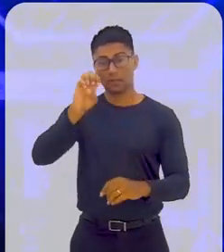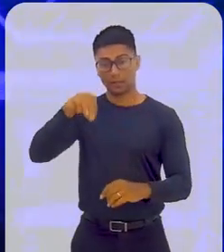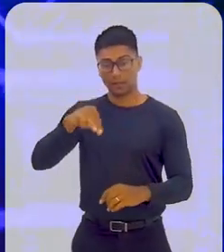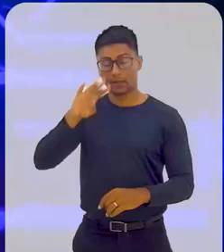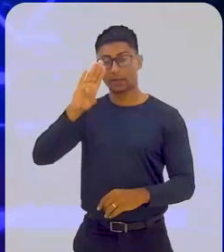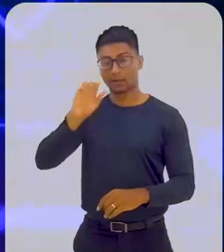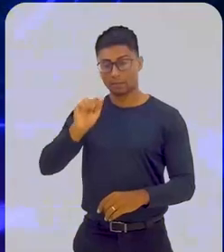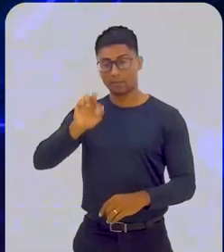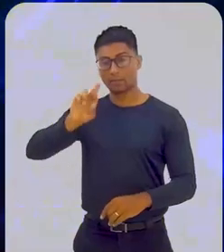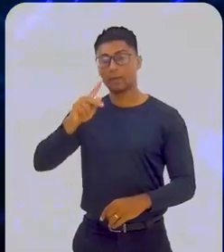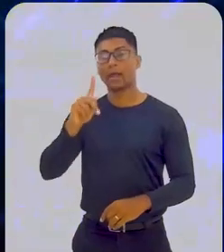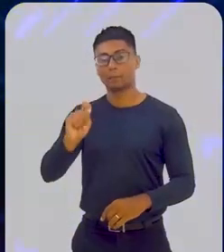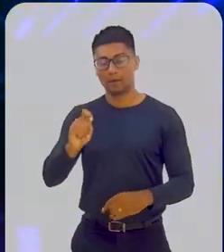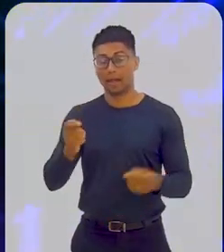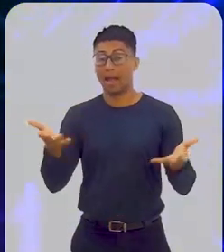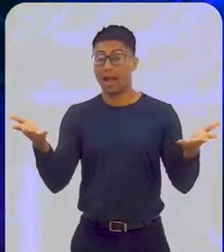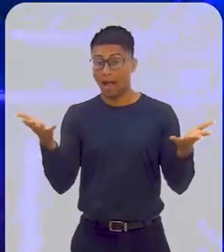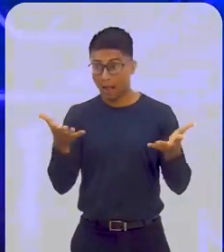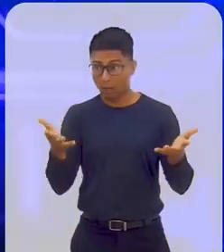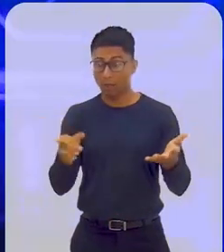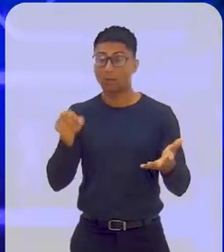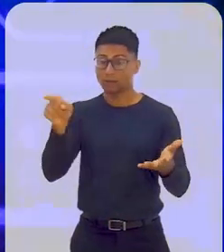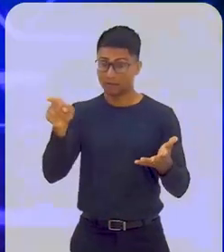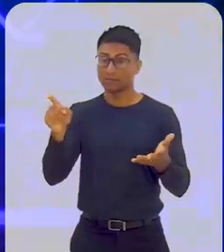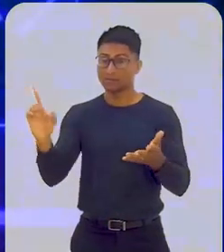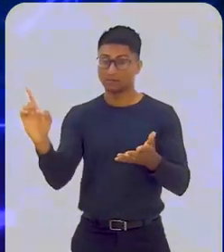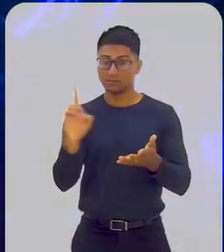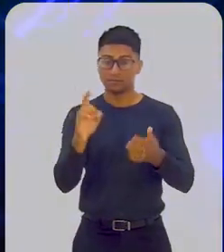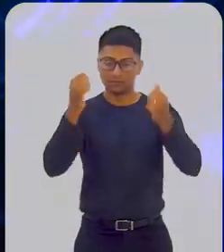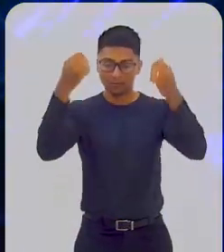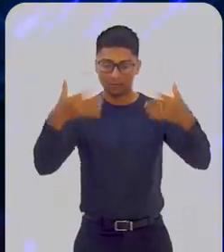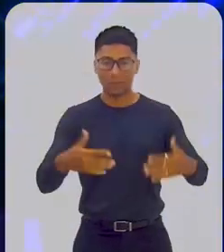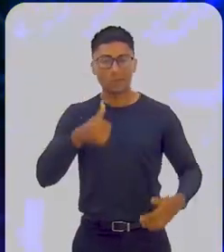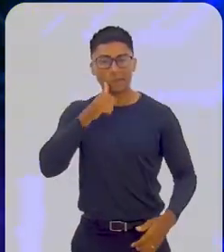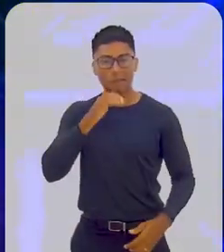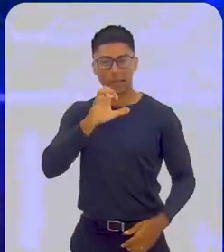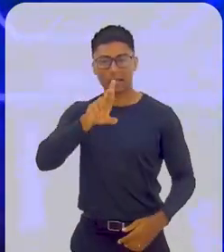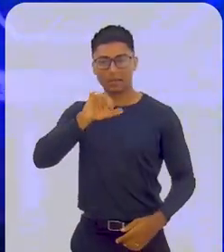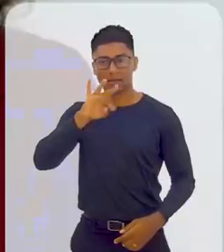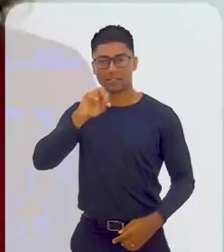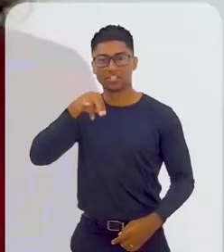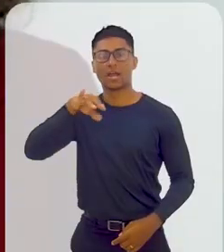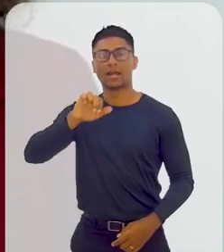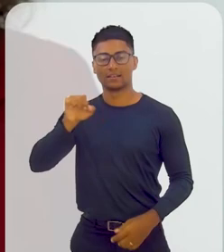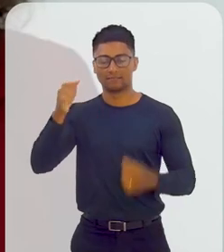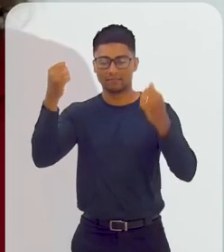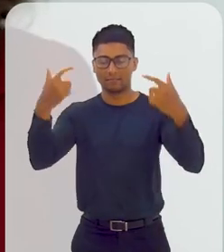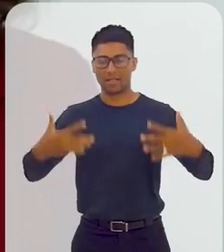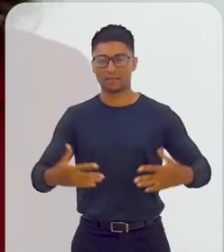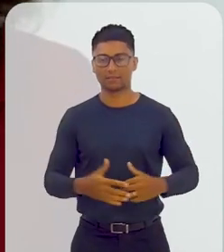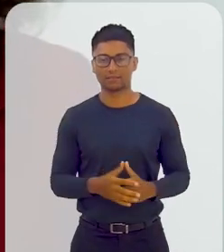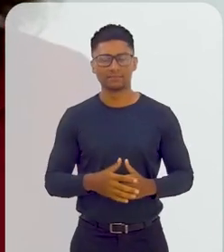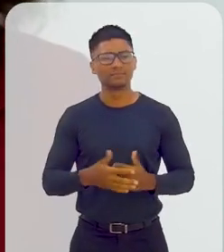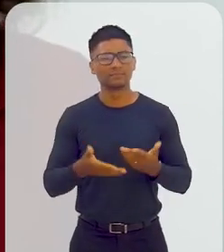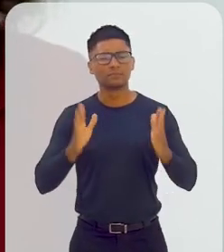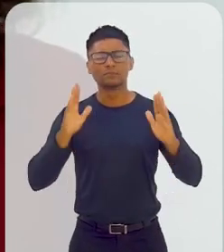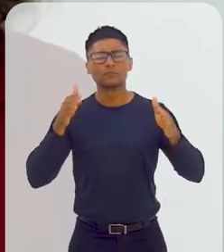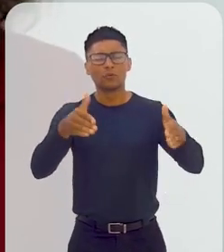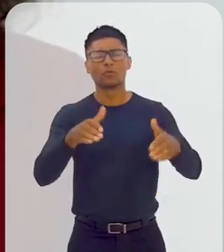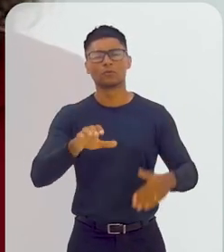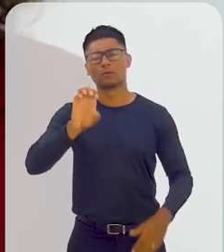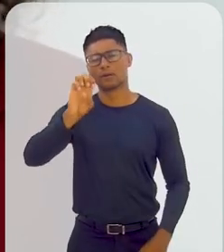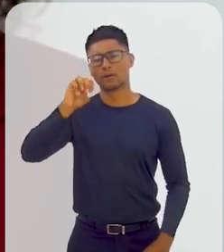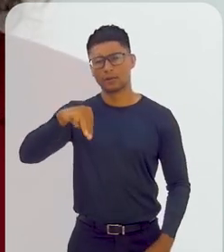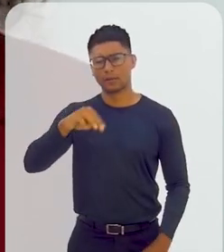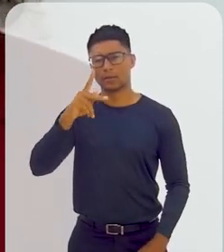Embrapa Agrobiologia, explicado nesse bloco pela chefe-geral da unidade, Cristiane Oliveira. Conta para a gente qual é o foco de atuação